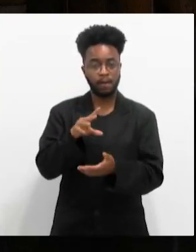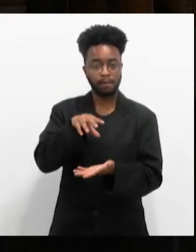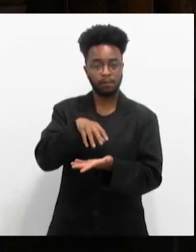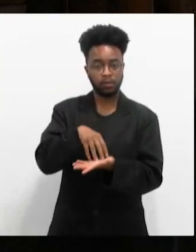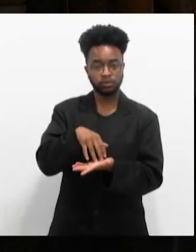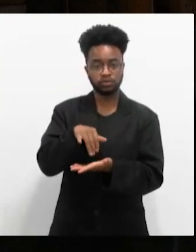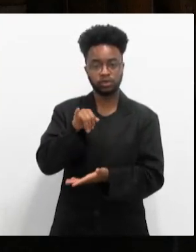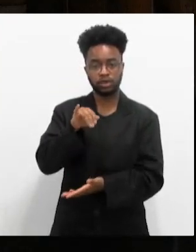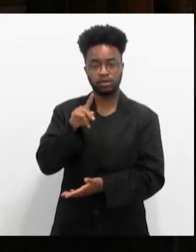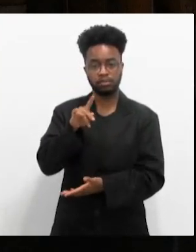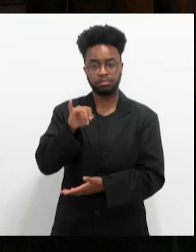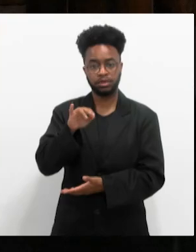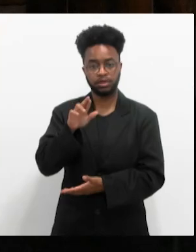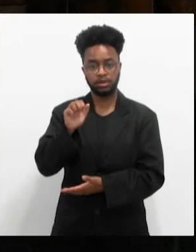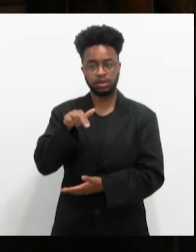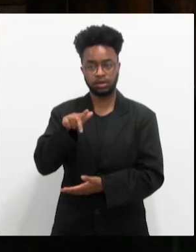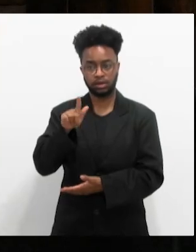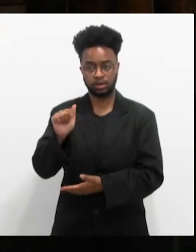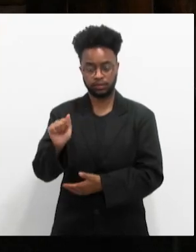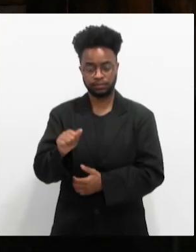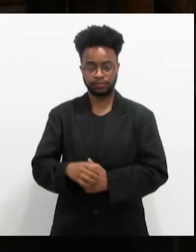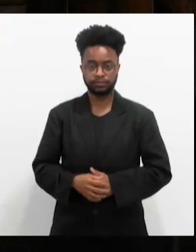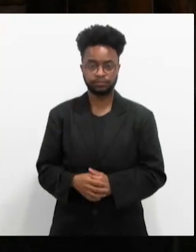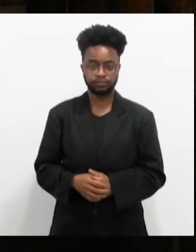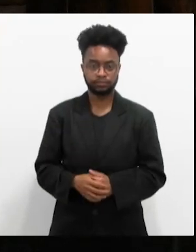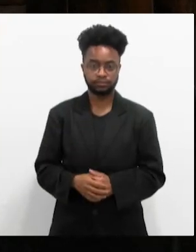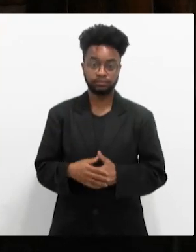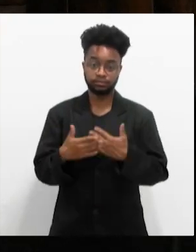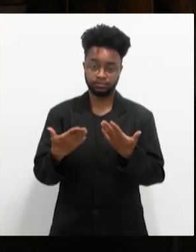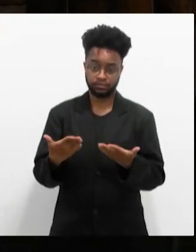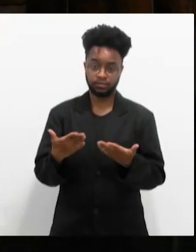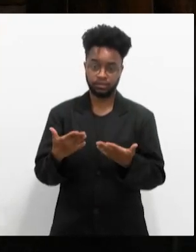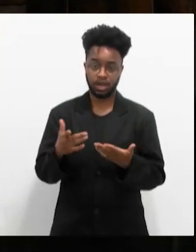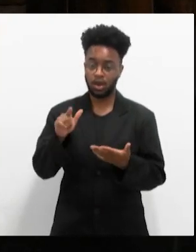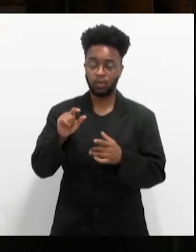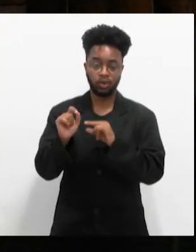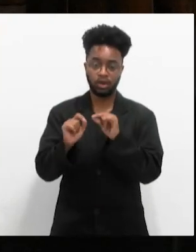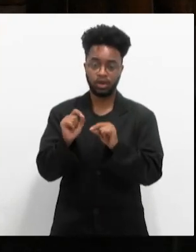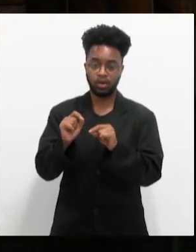que era o seu pretenso ministro da Fazenda.